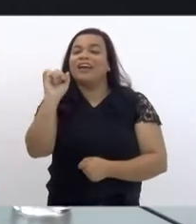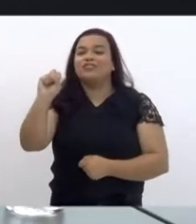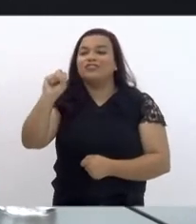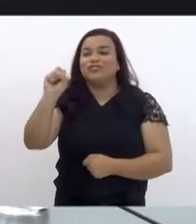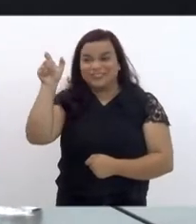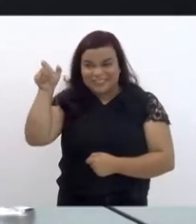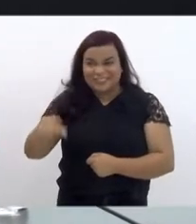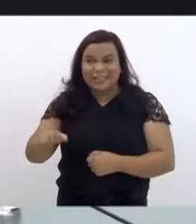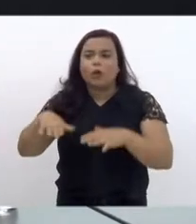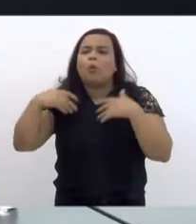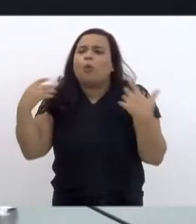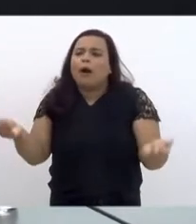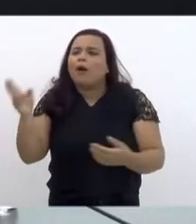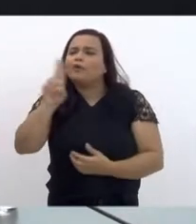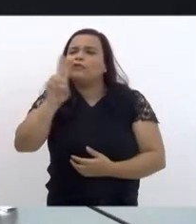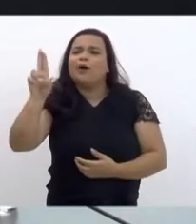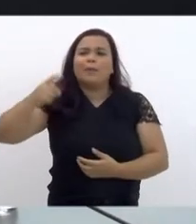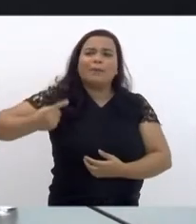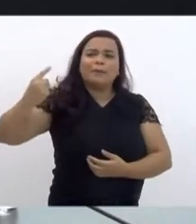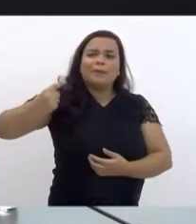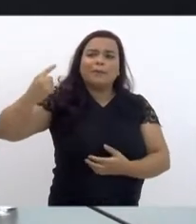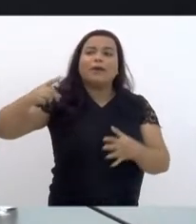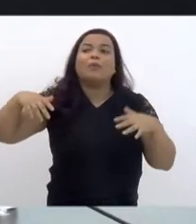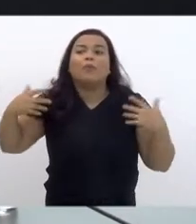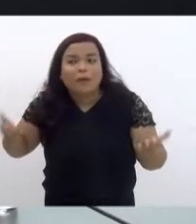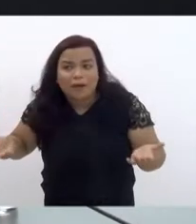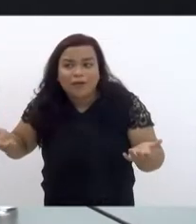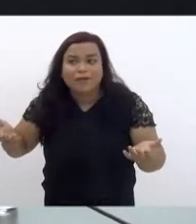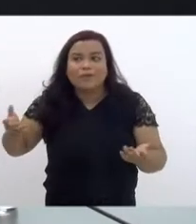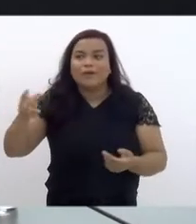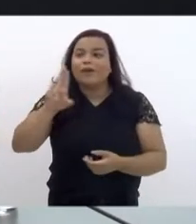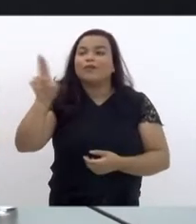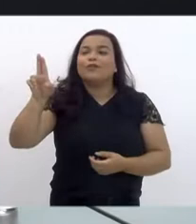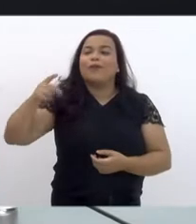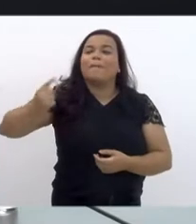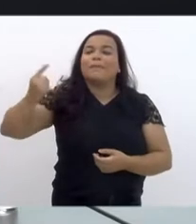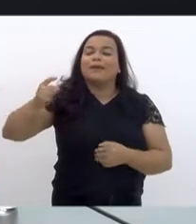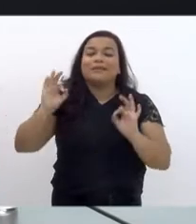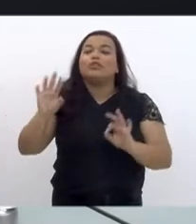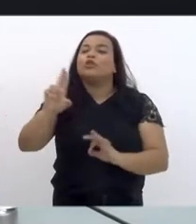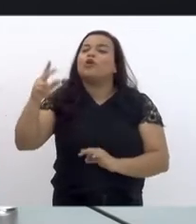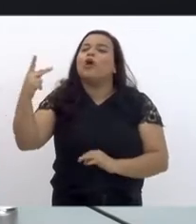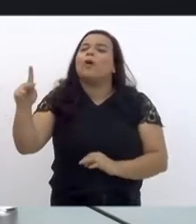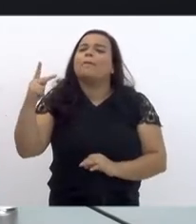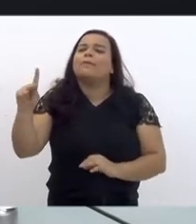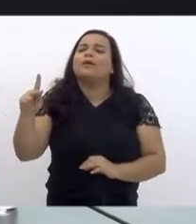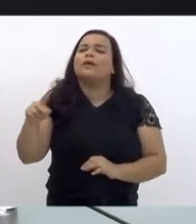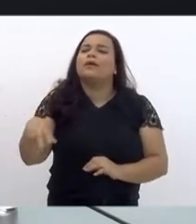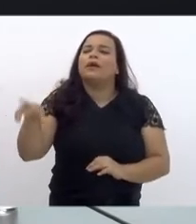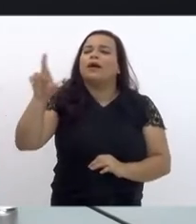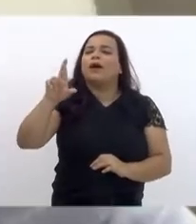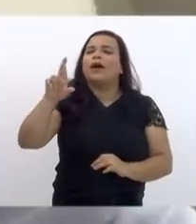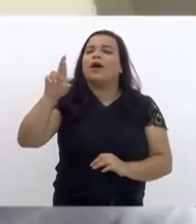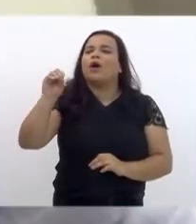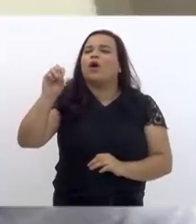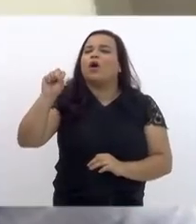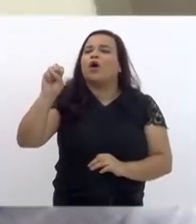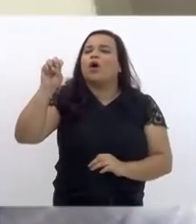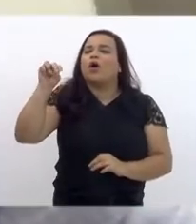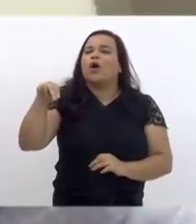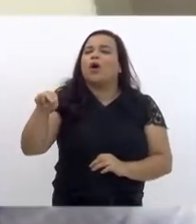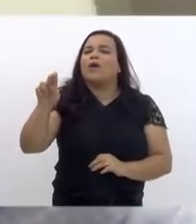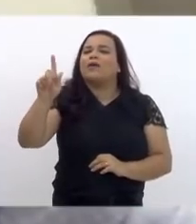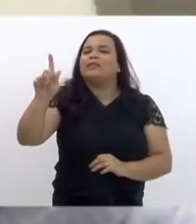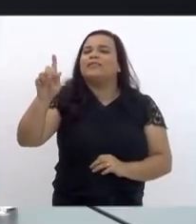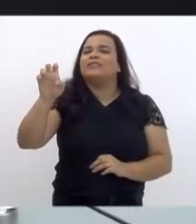qual é o primeiro nome dele. São Sebastião. Como é seu primeiro, deputado Reis, seu nome? Rosenberg. Ué, porque lá atrás do senhor